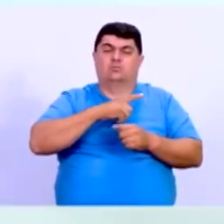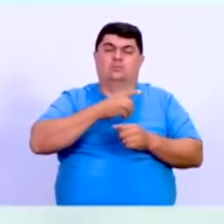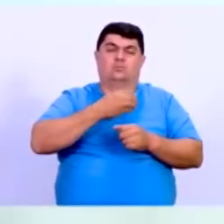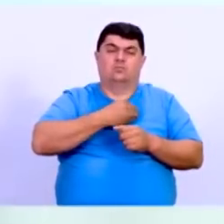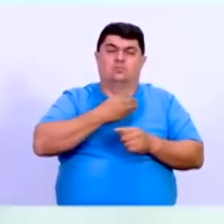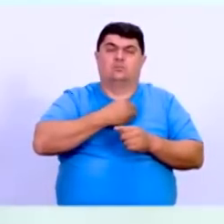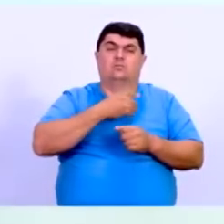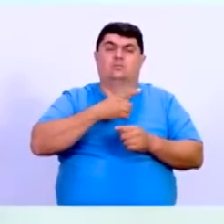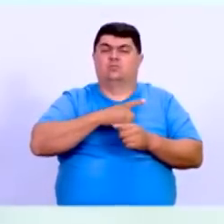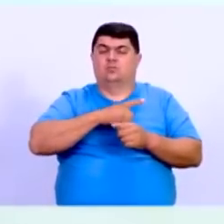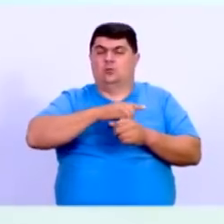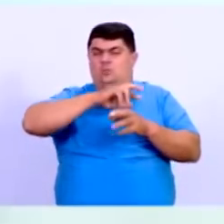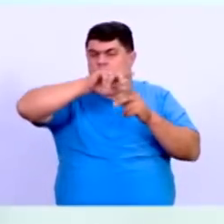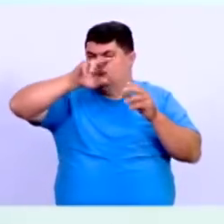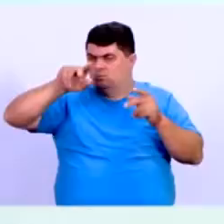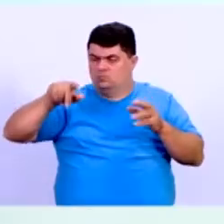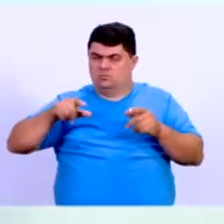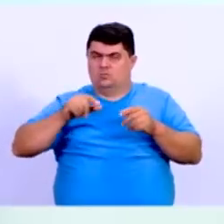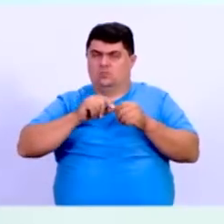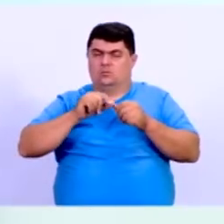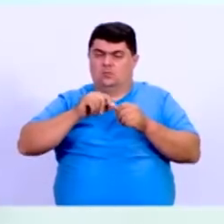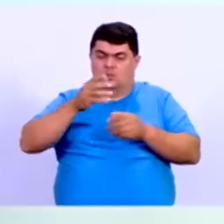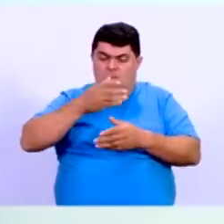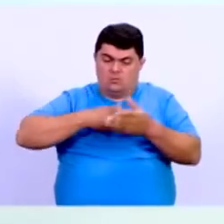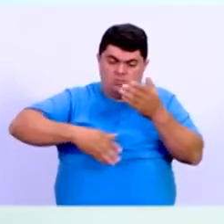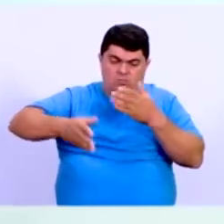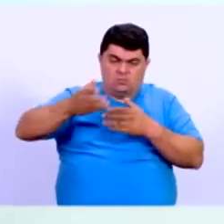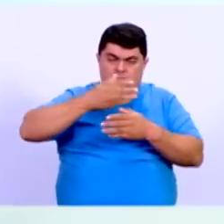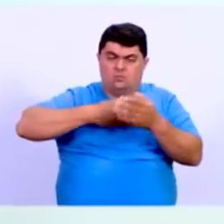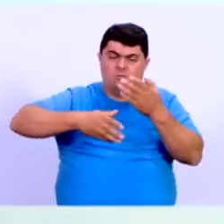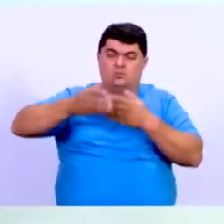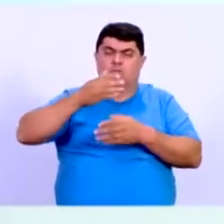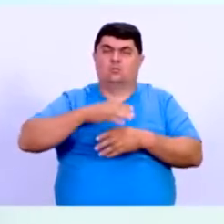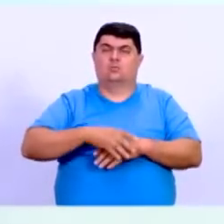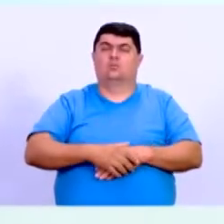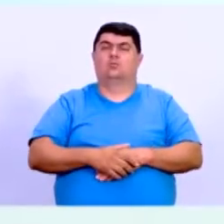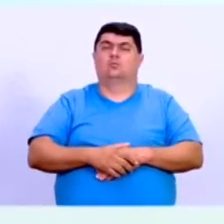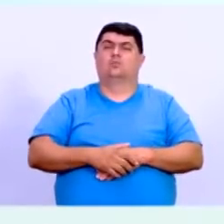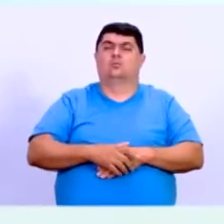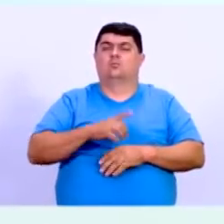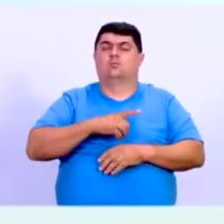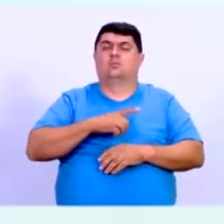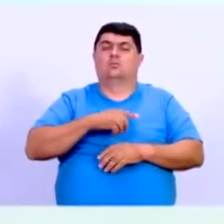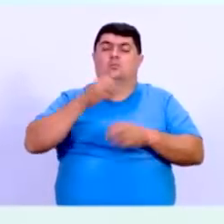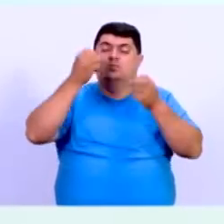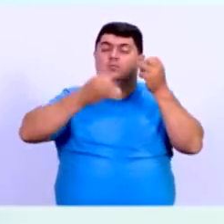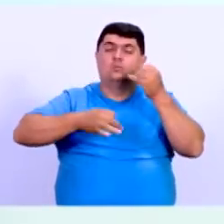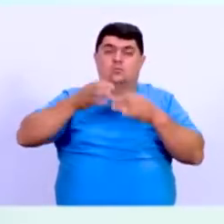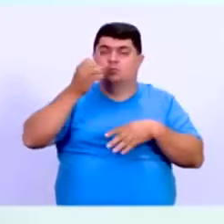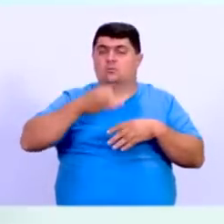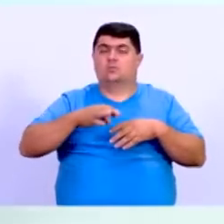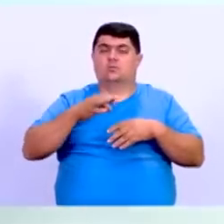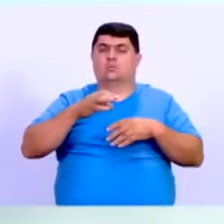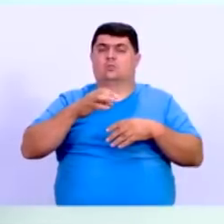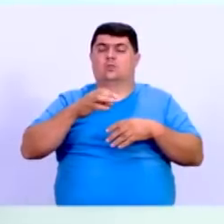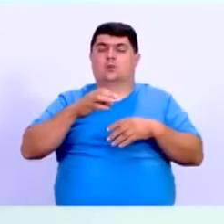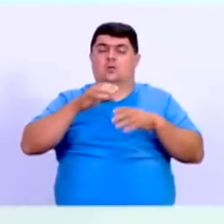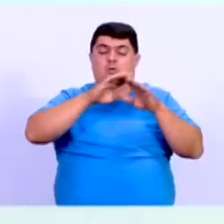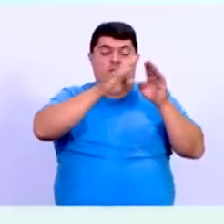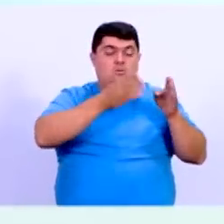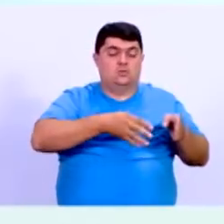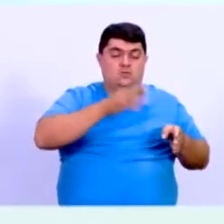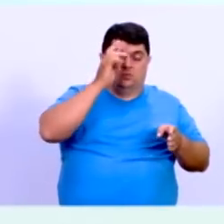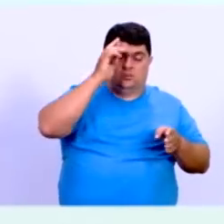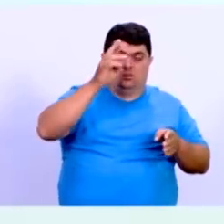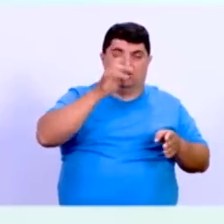rede de computadores, uma estrutura de compartilhamento de recursos e arquivos, né? Então, olha só, vamos falar um pouquinho agora sobre servidores. A